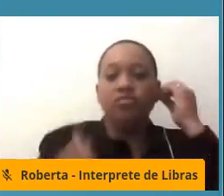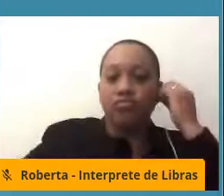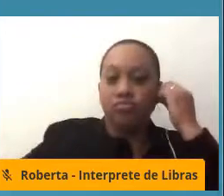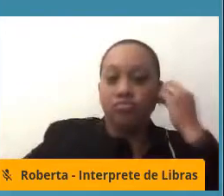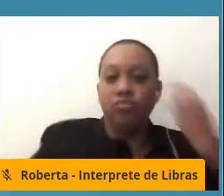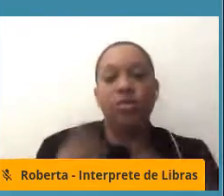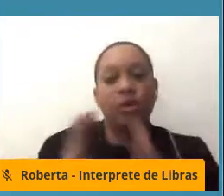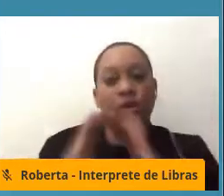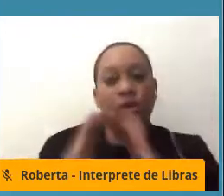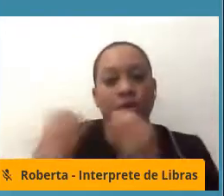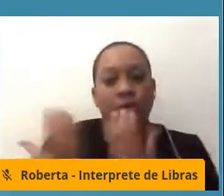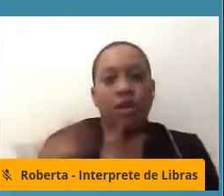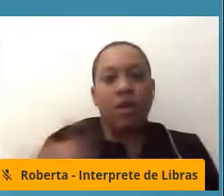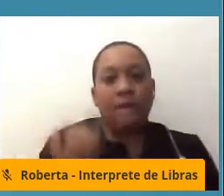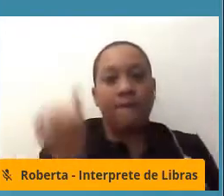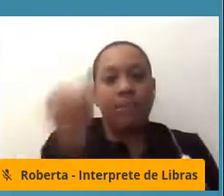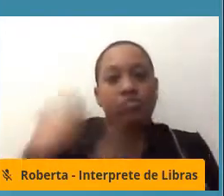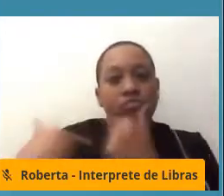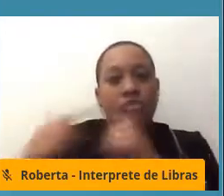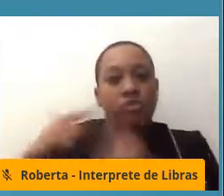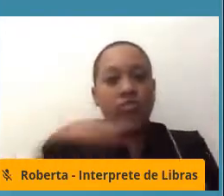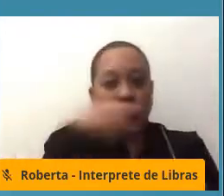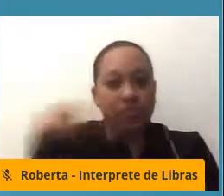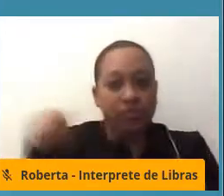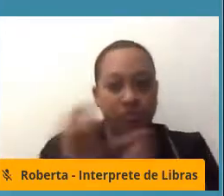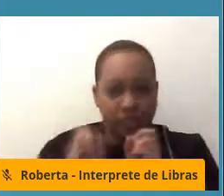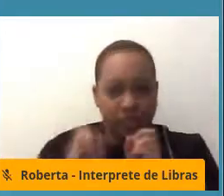importância do trabalho de vocês, tá?